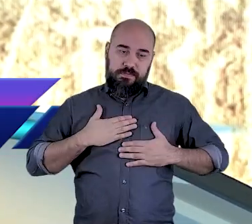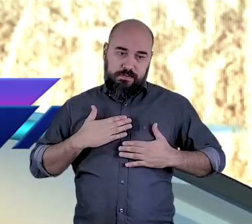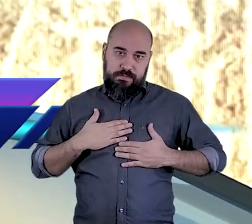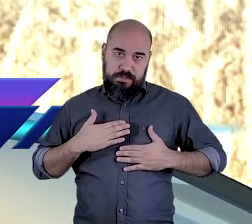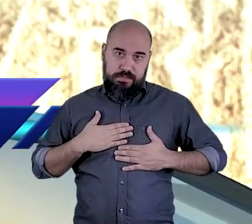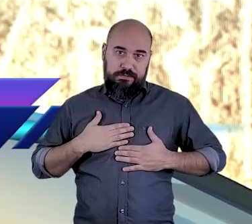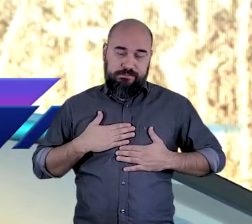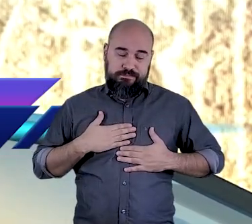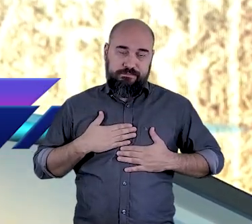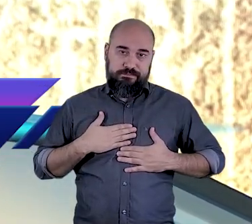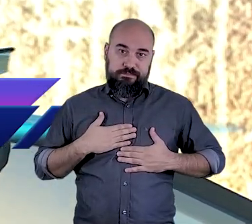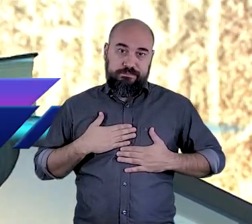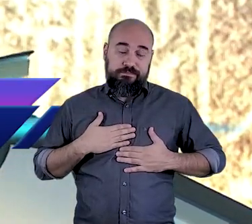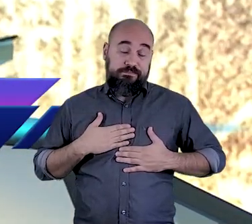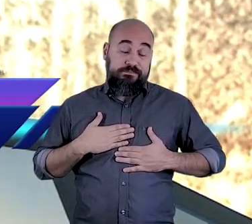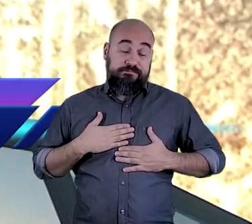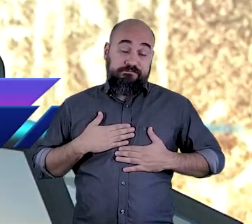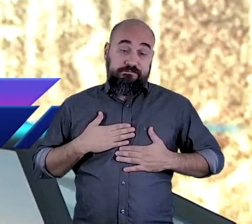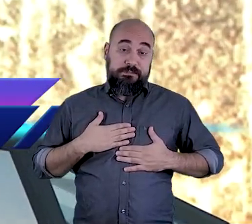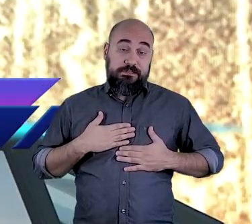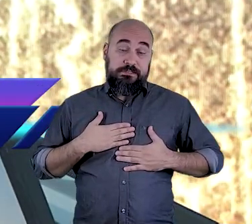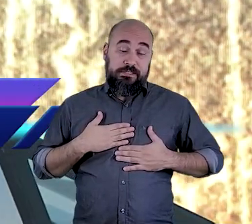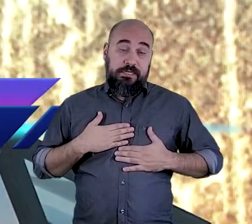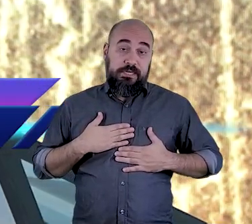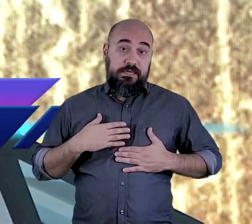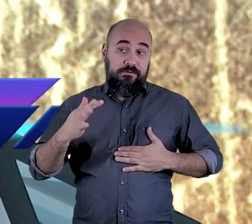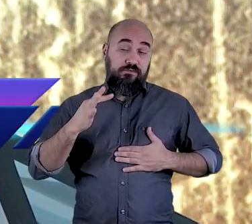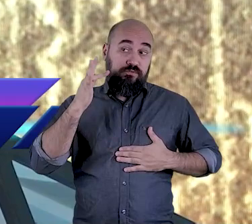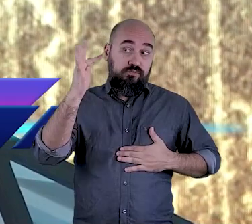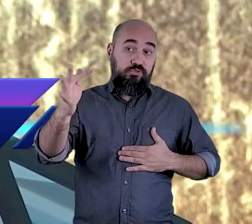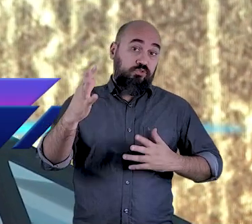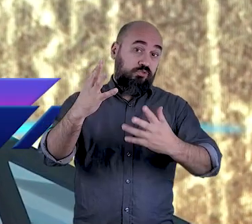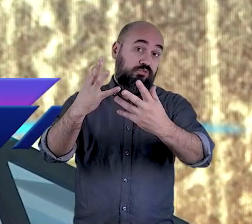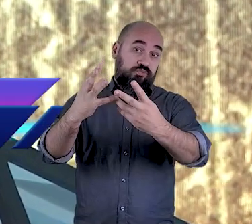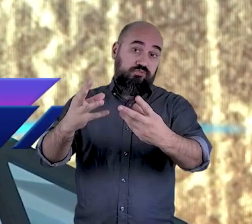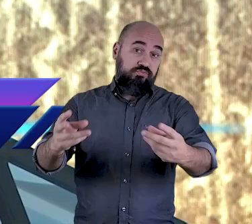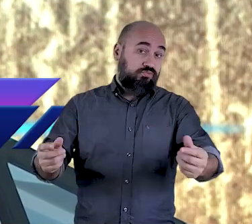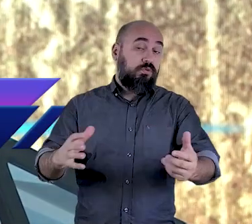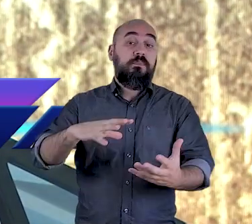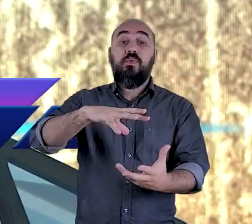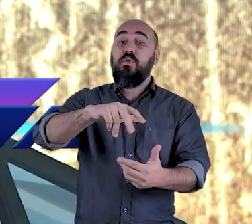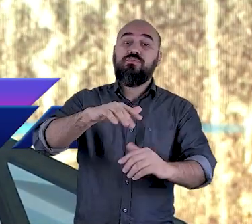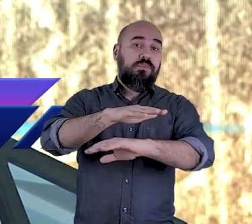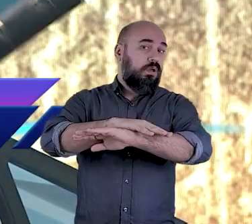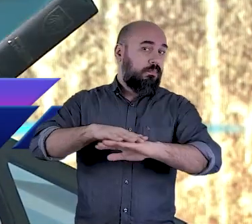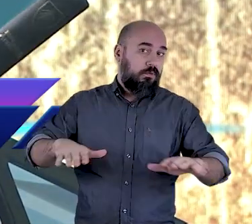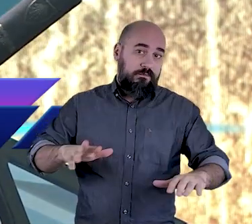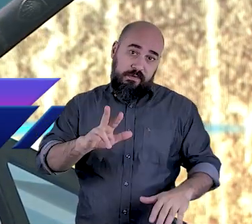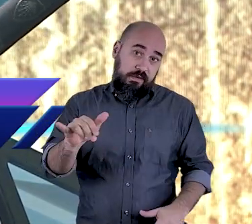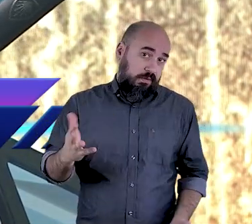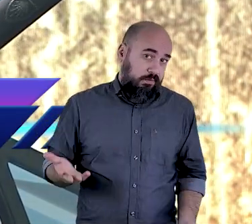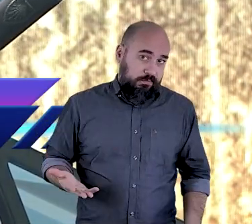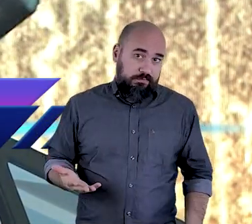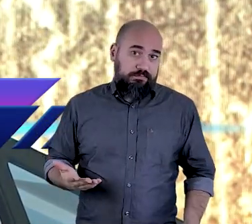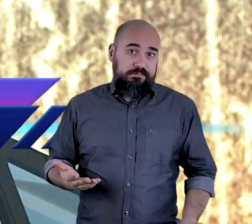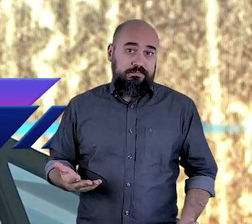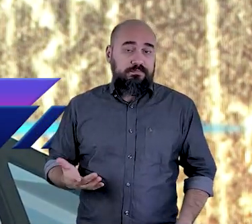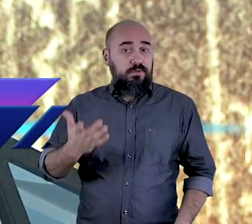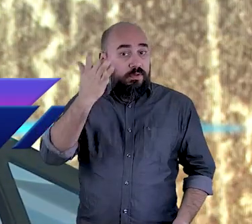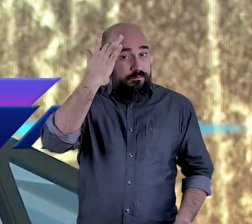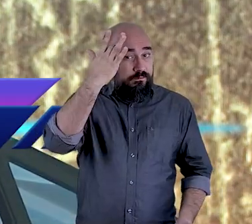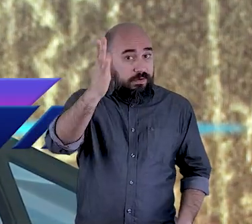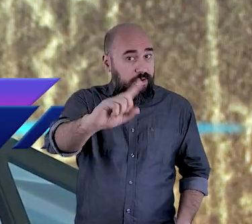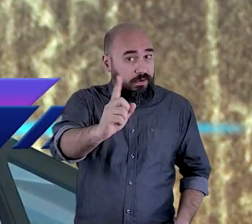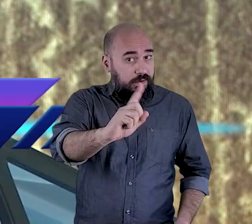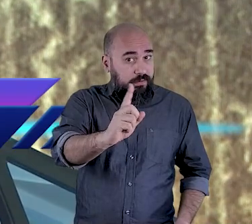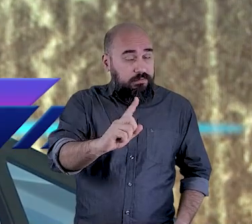você porque o fim do mundo virá e não vai ser fácil até chegarmos ao fim do